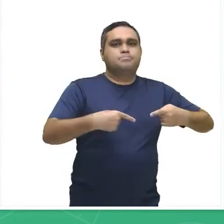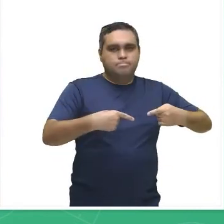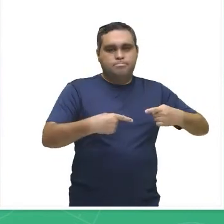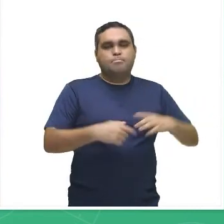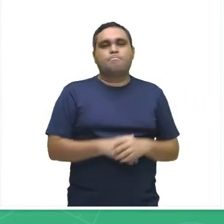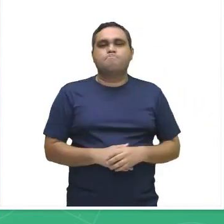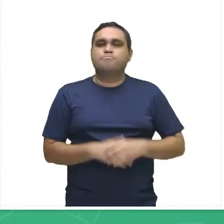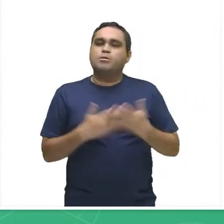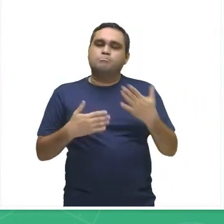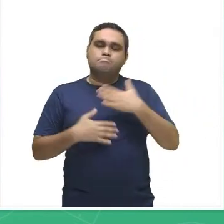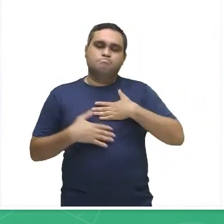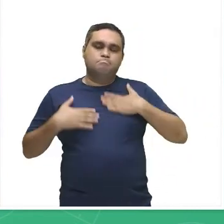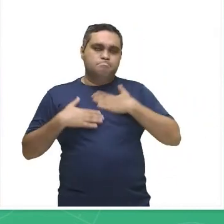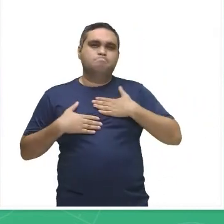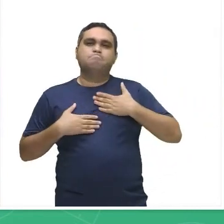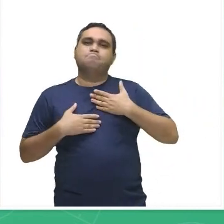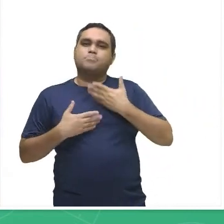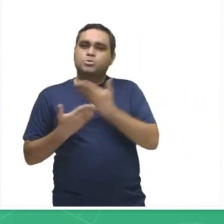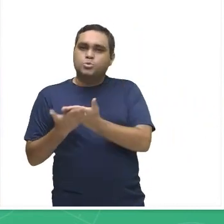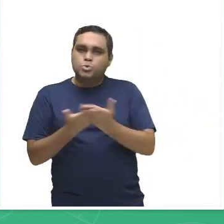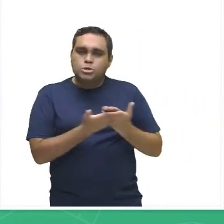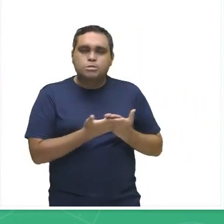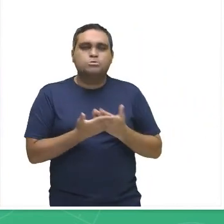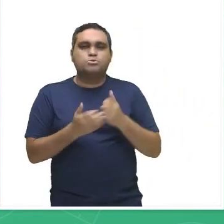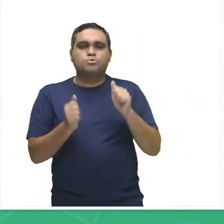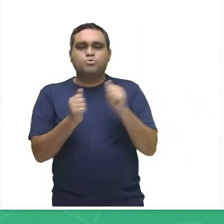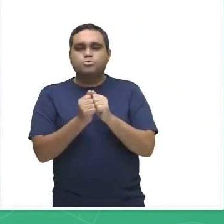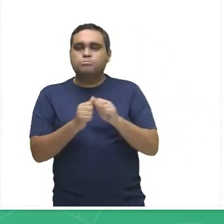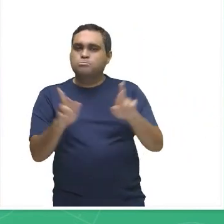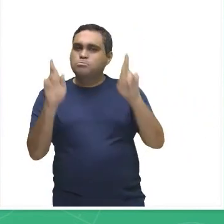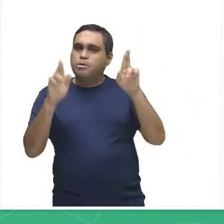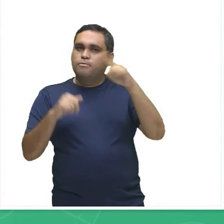compartilhando conhecimento. Espero que vocês tenham aprendido